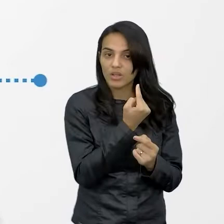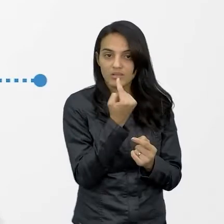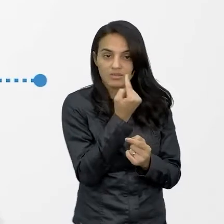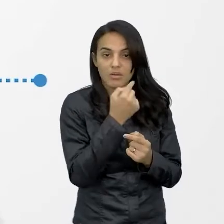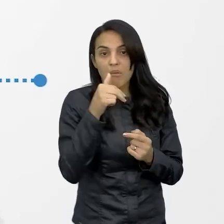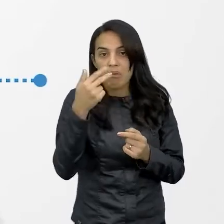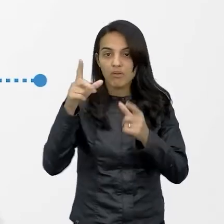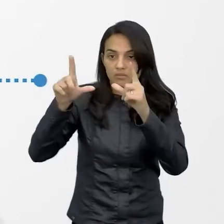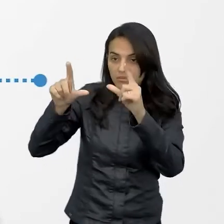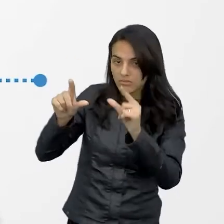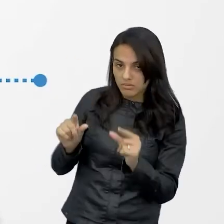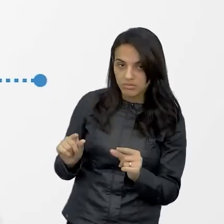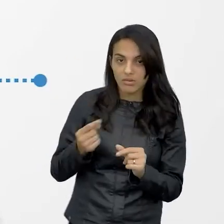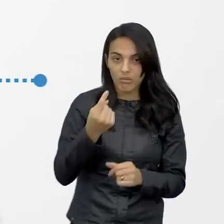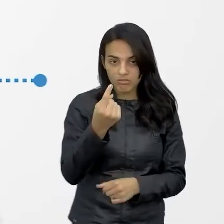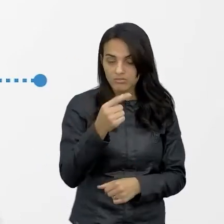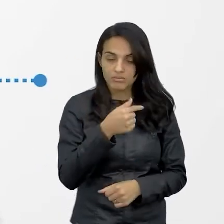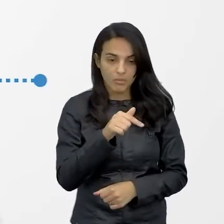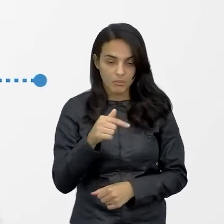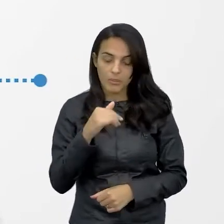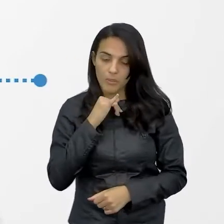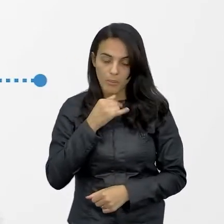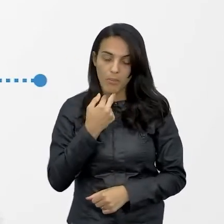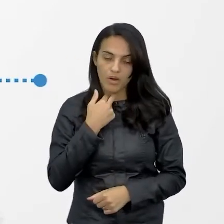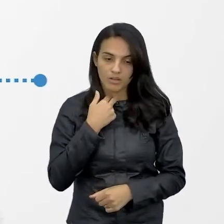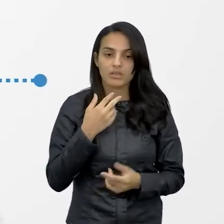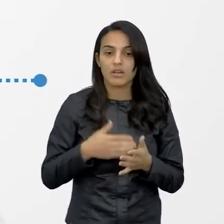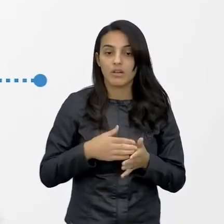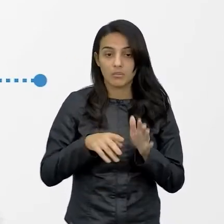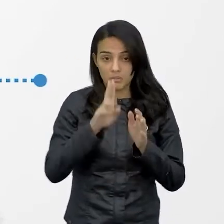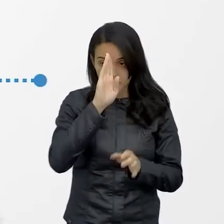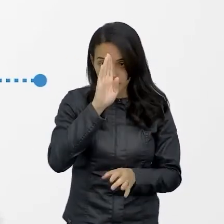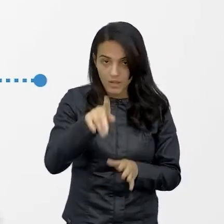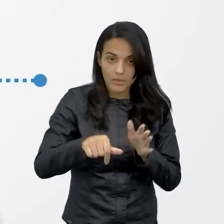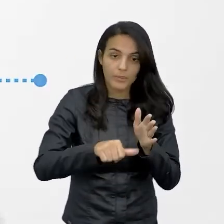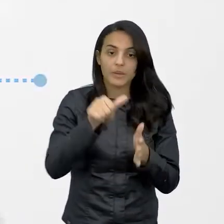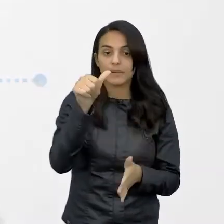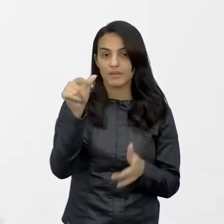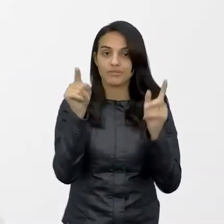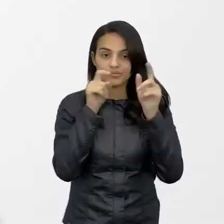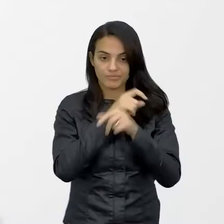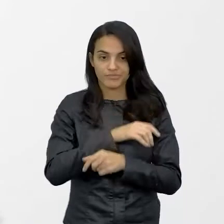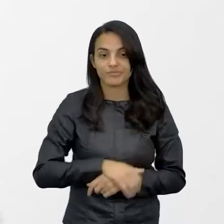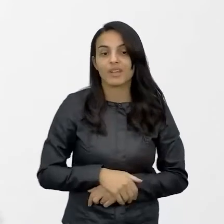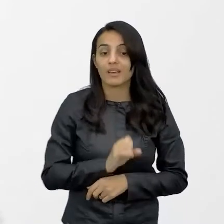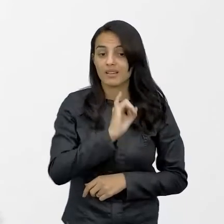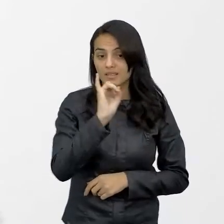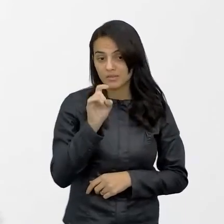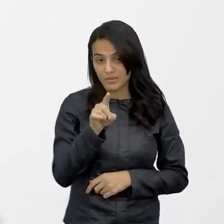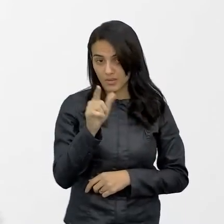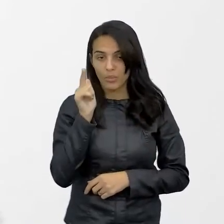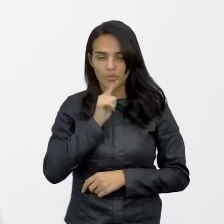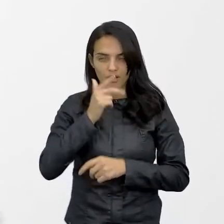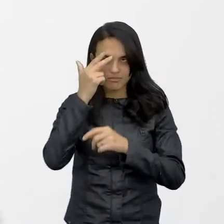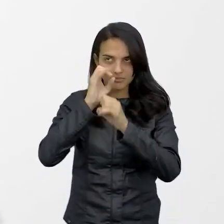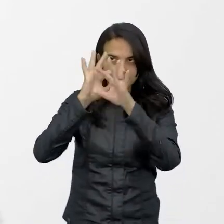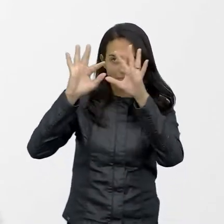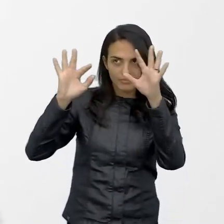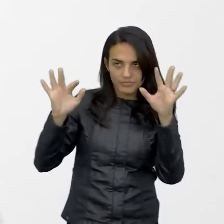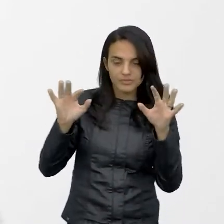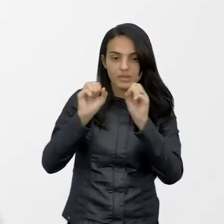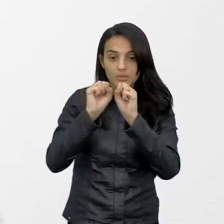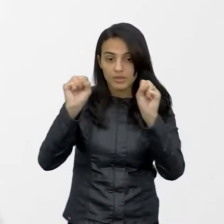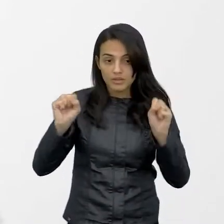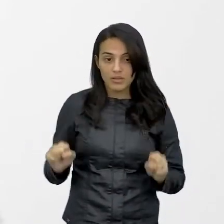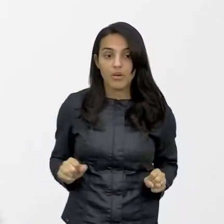ou reduzi-lo a apenas um nível, e esta é uma fonte primária da complexidade. E se você consegue se imaginar em um desses